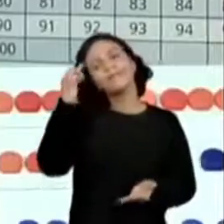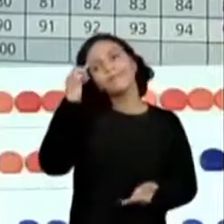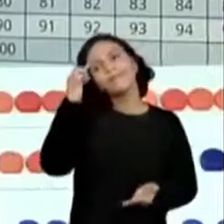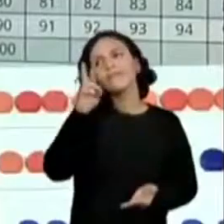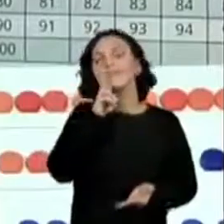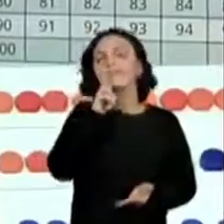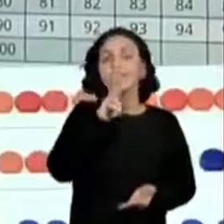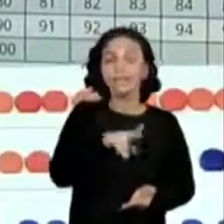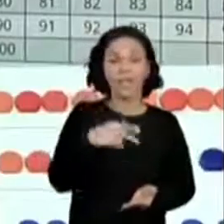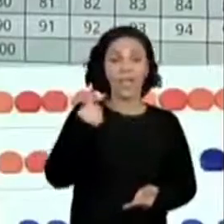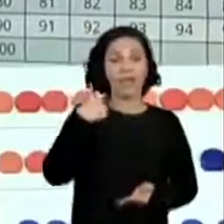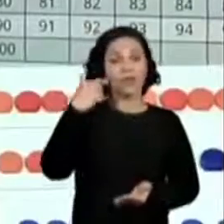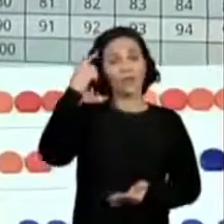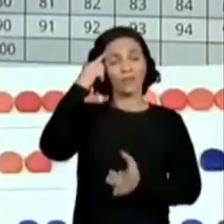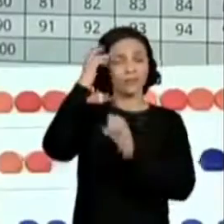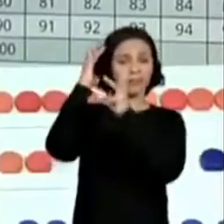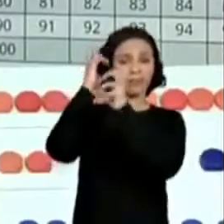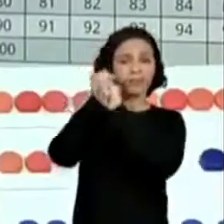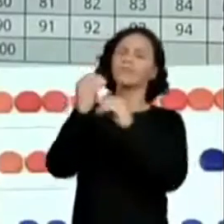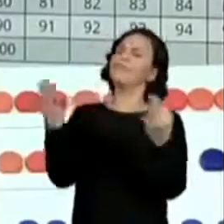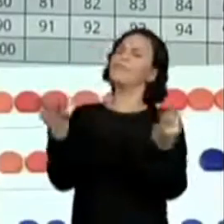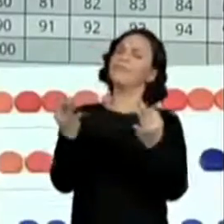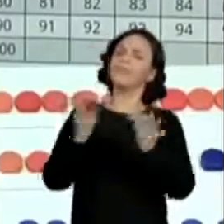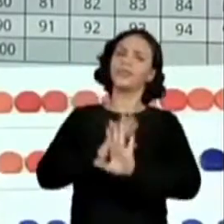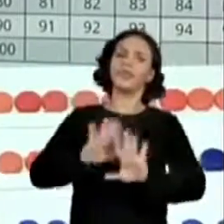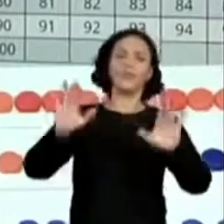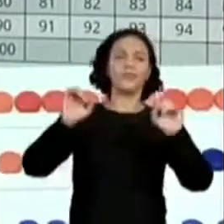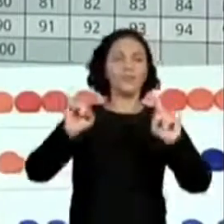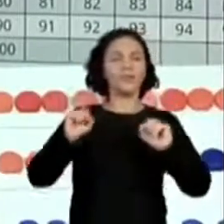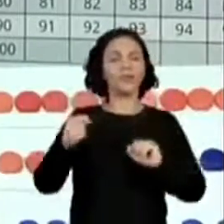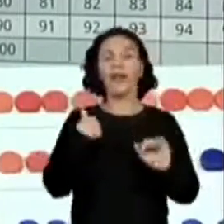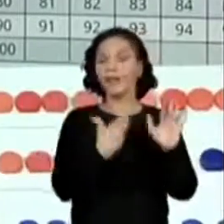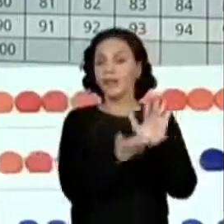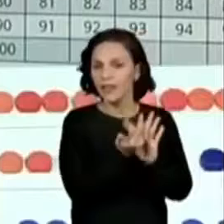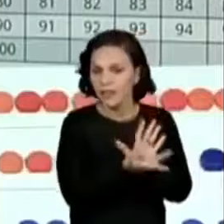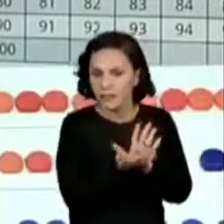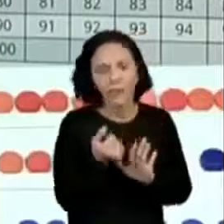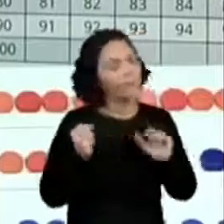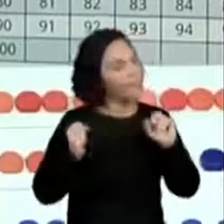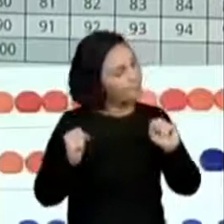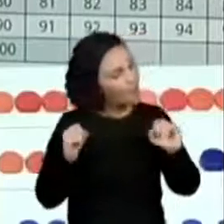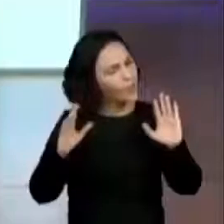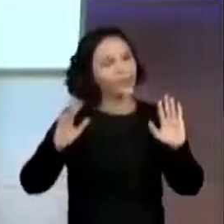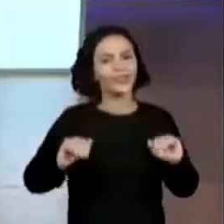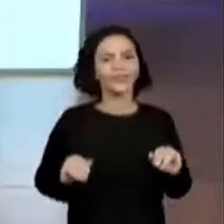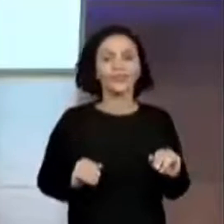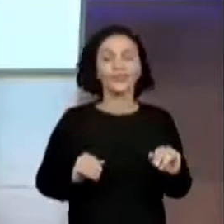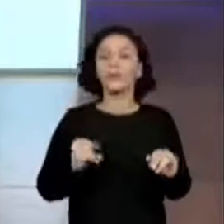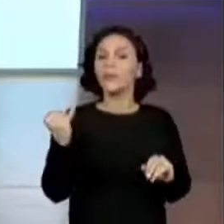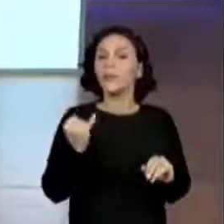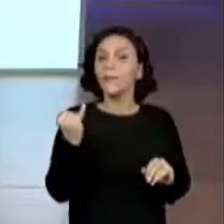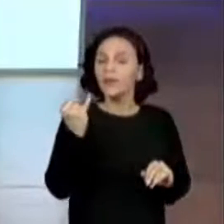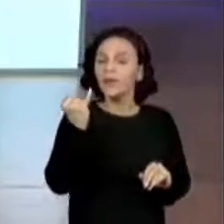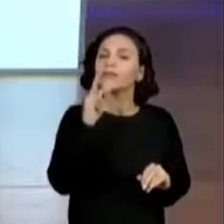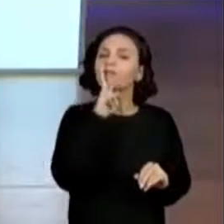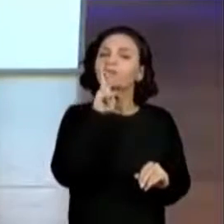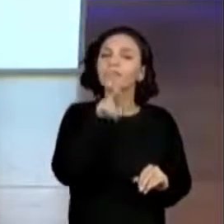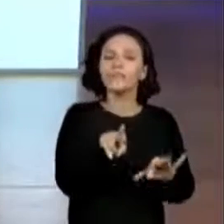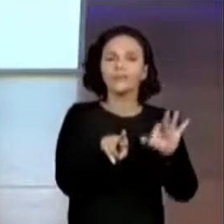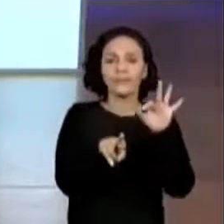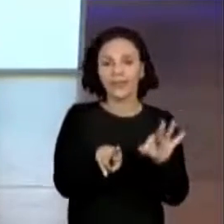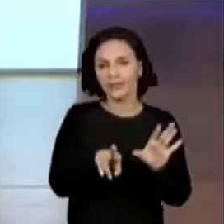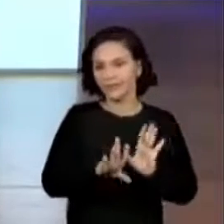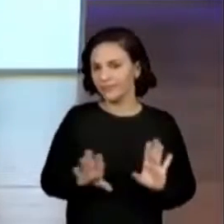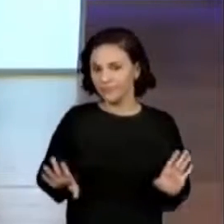no resultado. Eu fiz de cabeça, perfeito, não é? Eu desenhei, perfeito. O que importa é chegar no